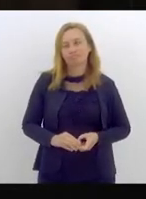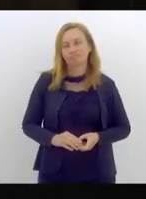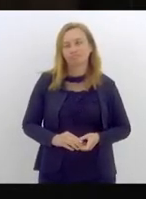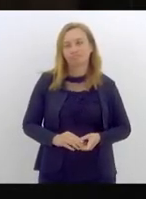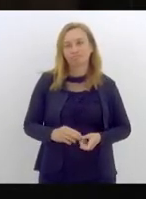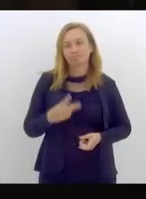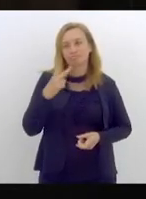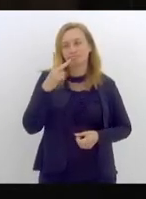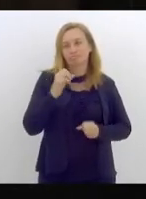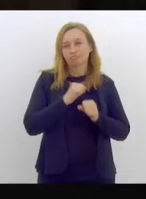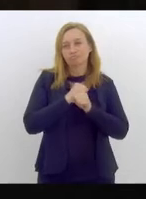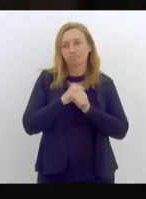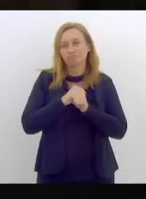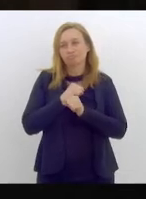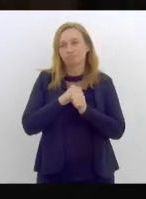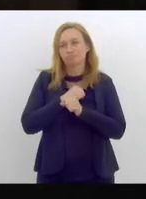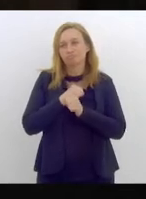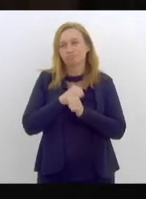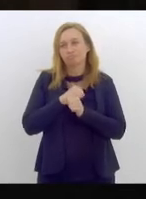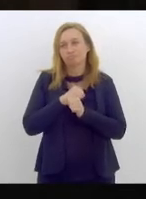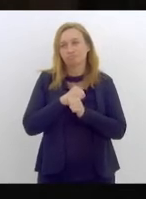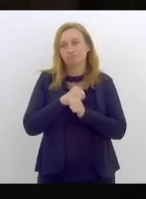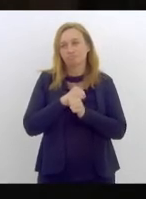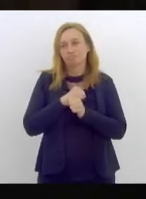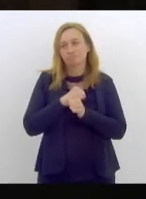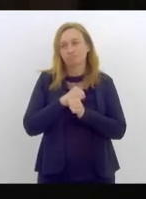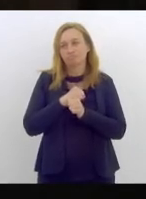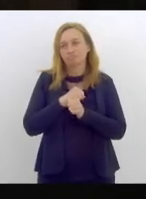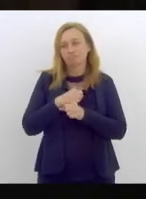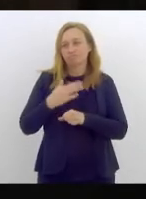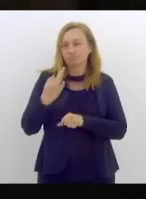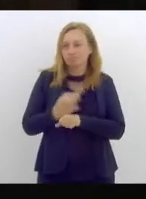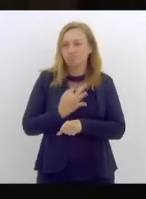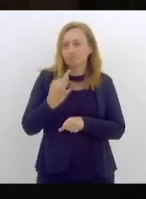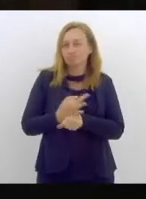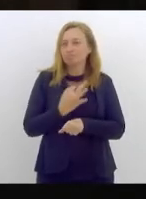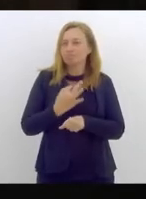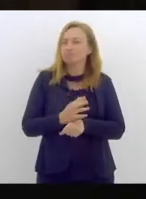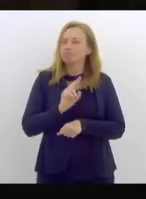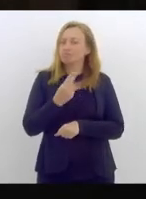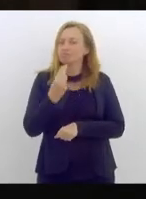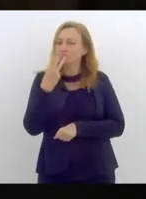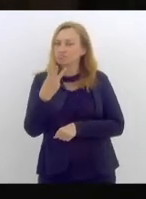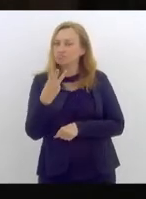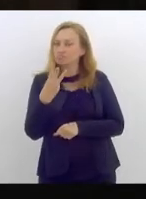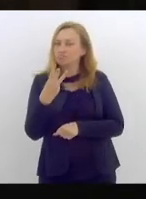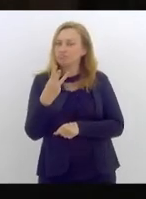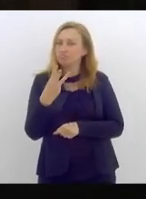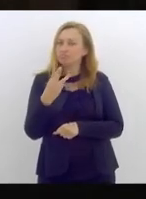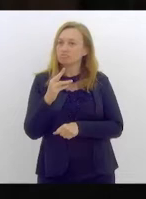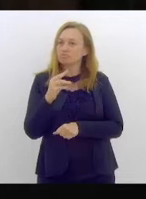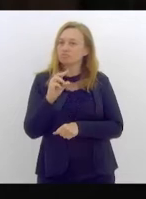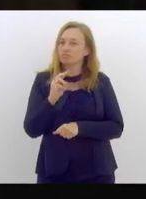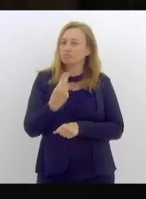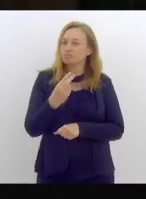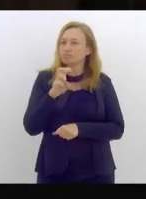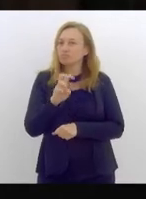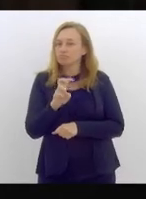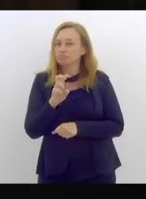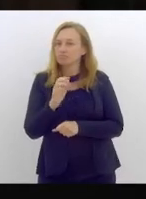dois anos de resistência ou três anos até ou quem sabe cinco